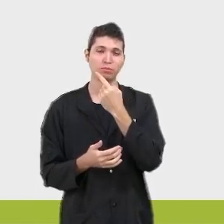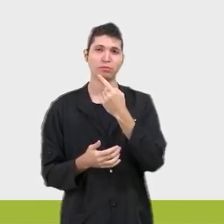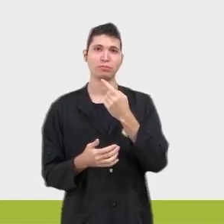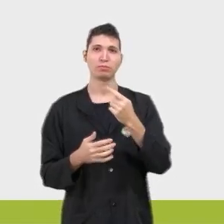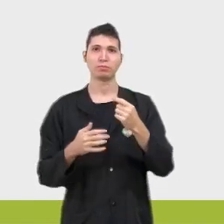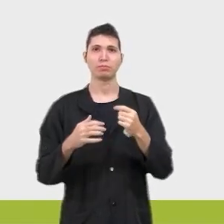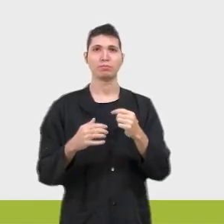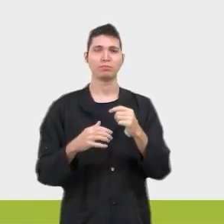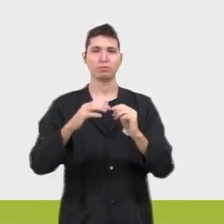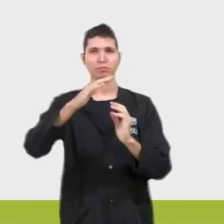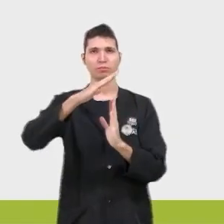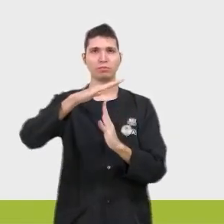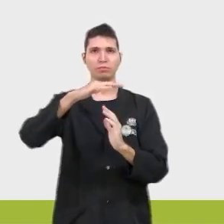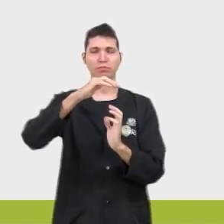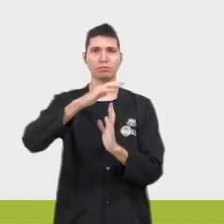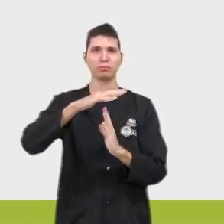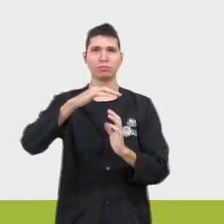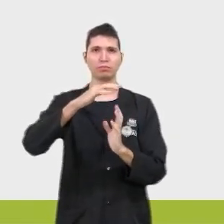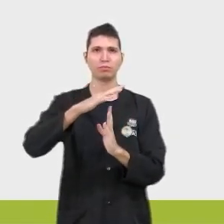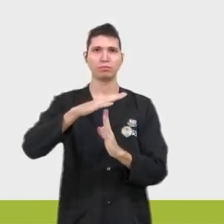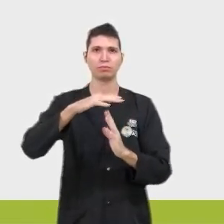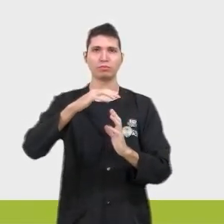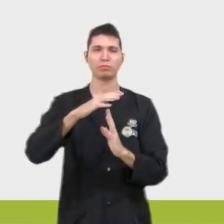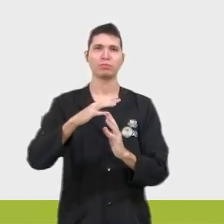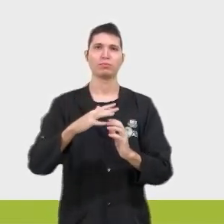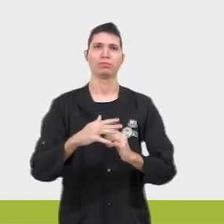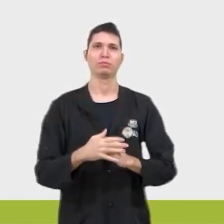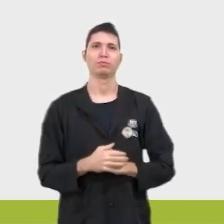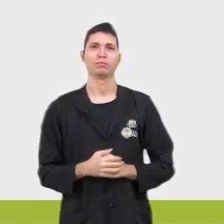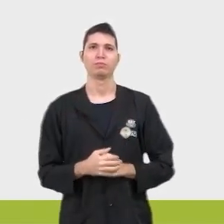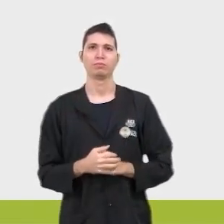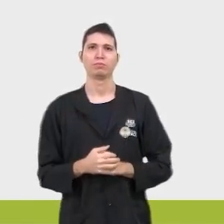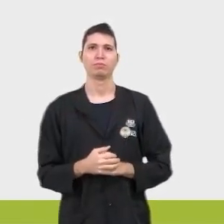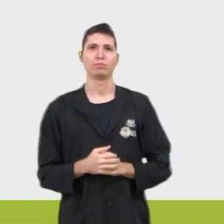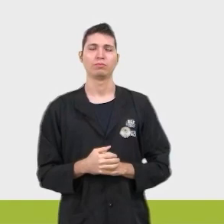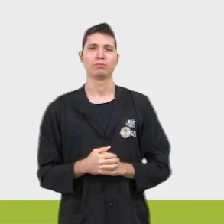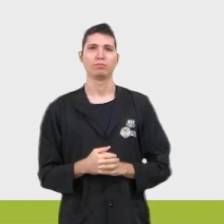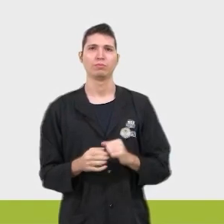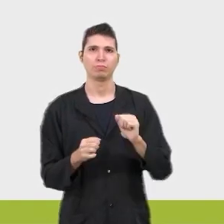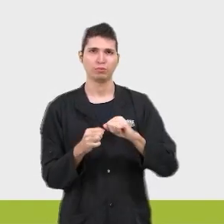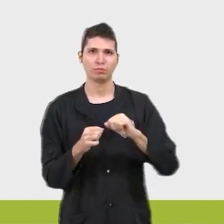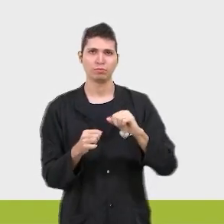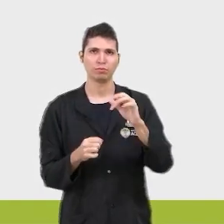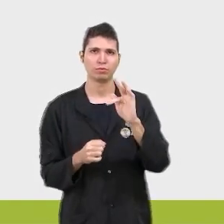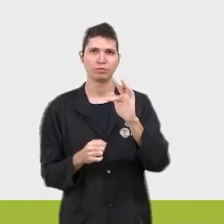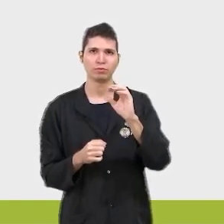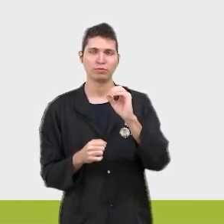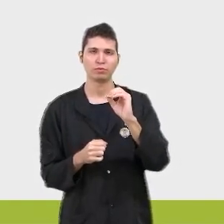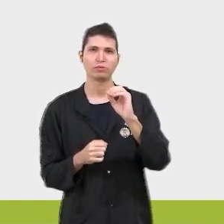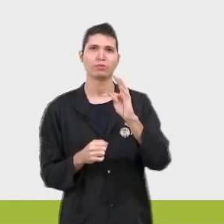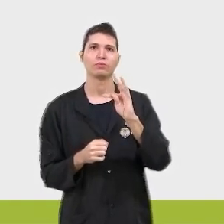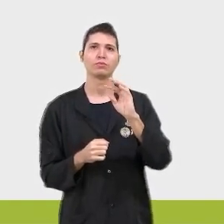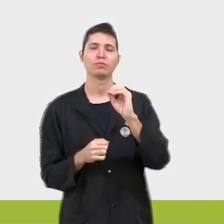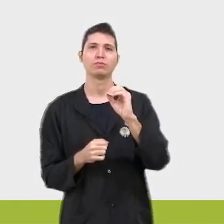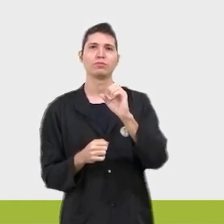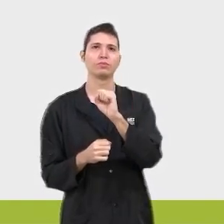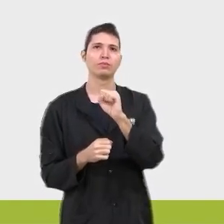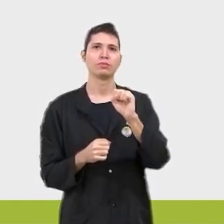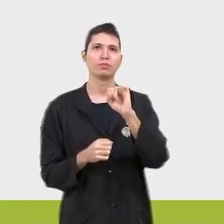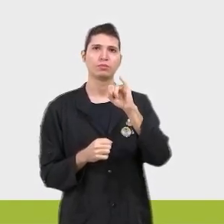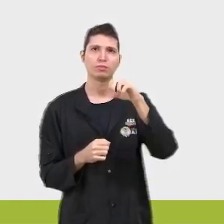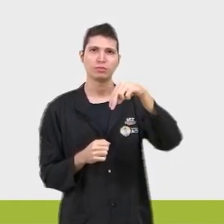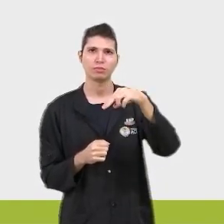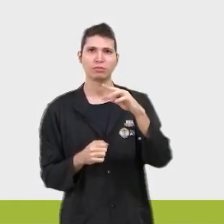fazem fotossíntese, que vivem num ambiente onde eles são levados